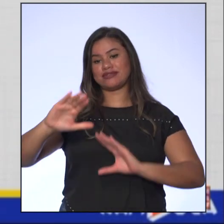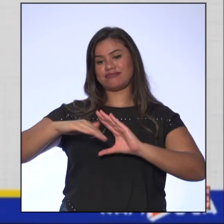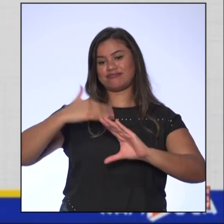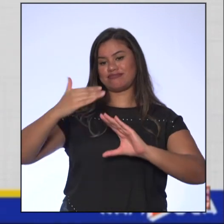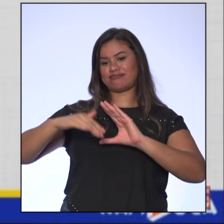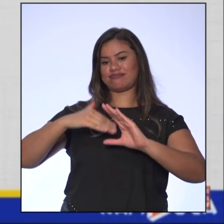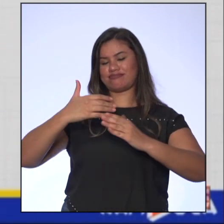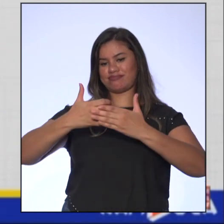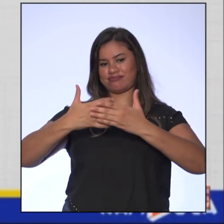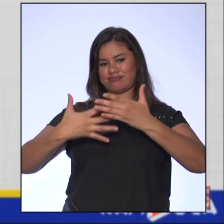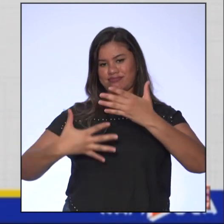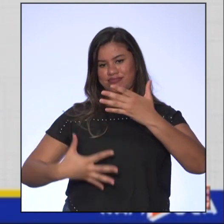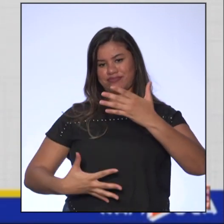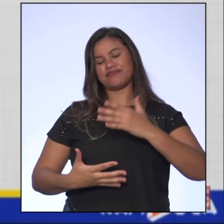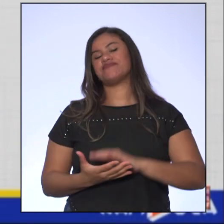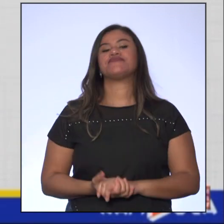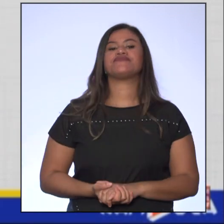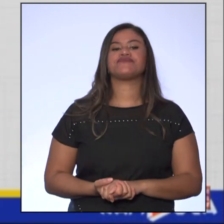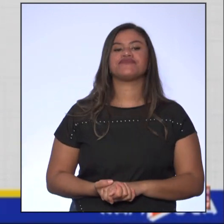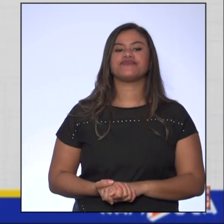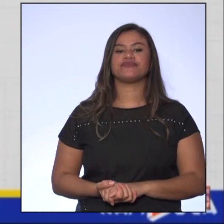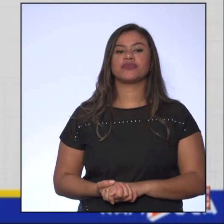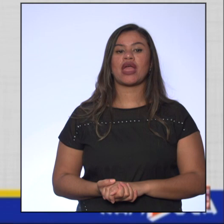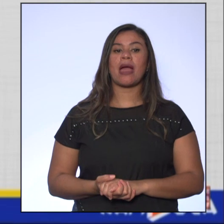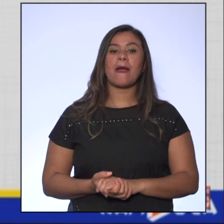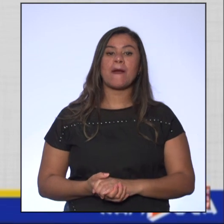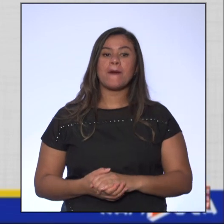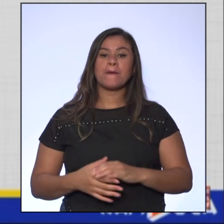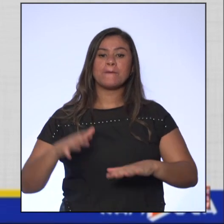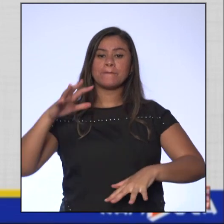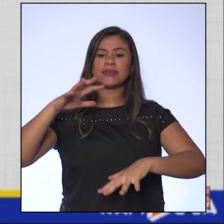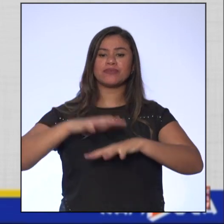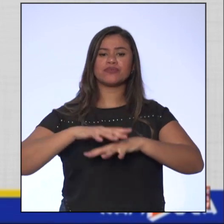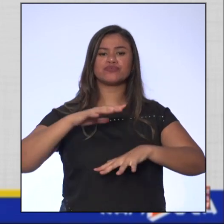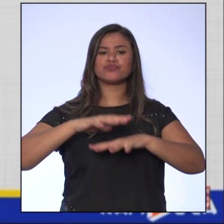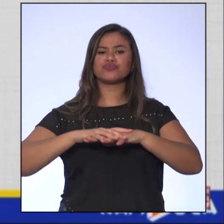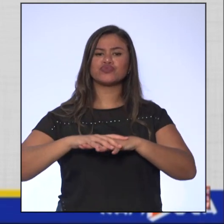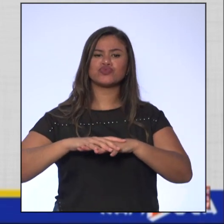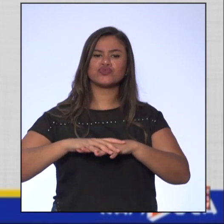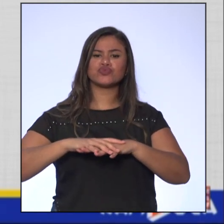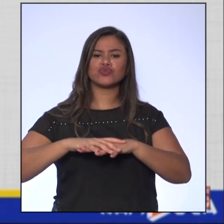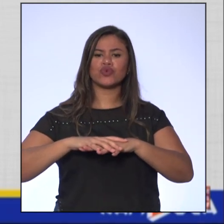Para calcular a média aritmética de M números,